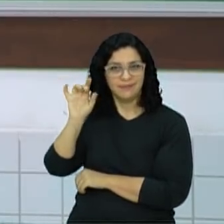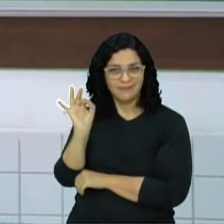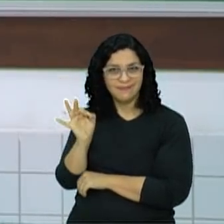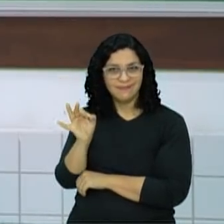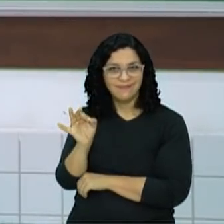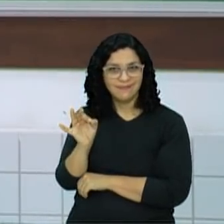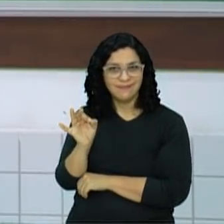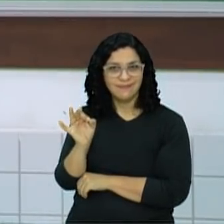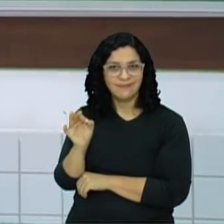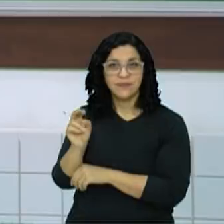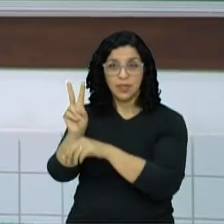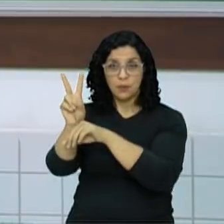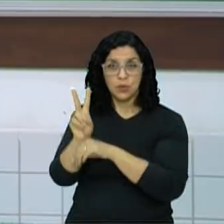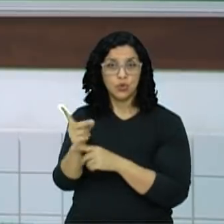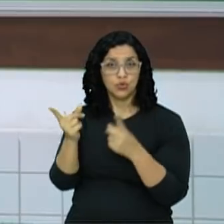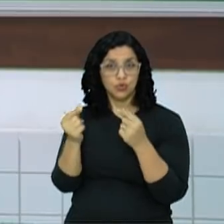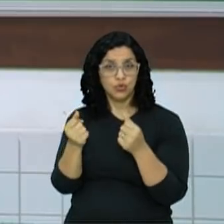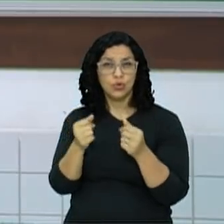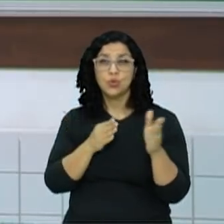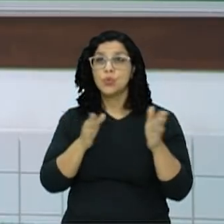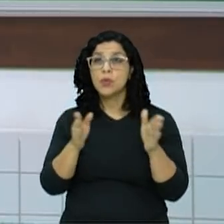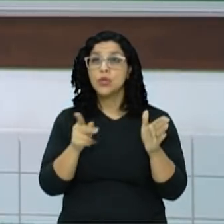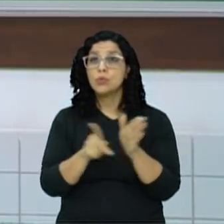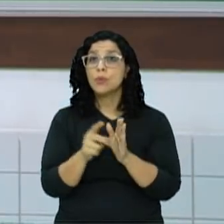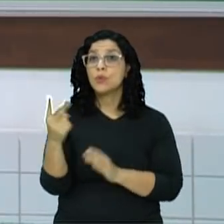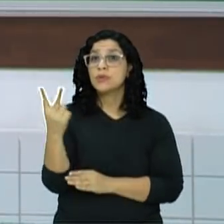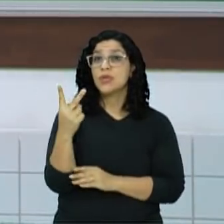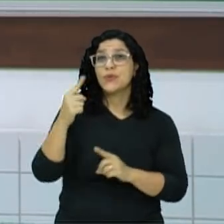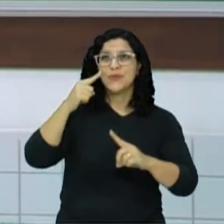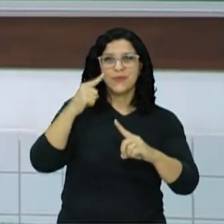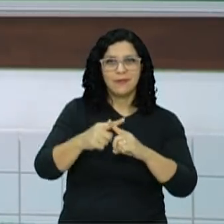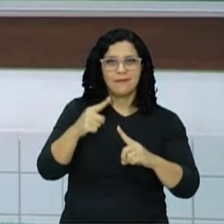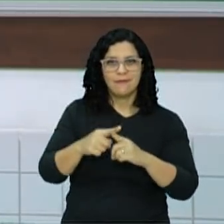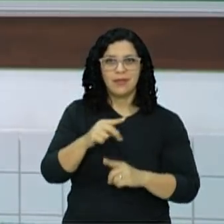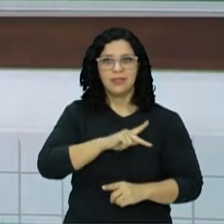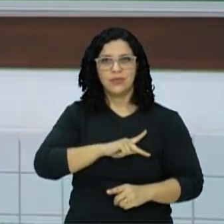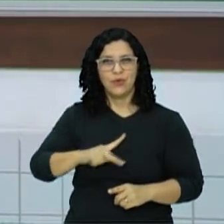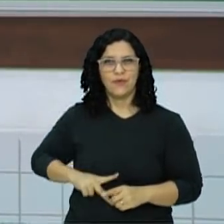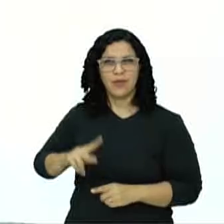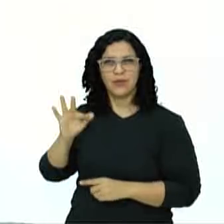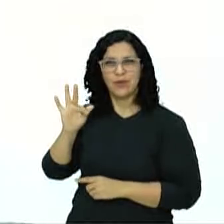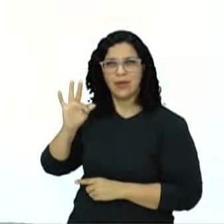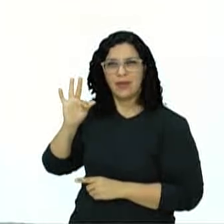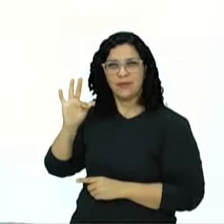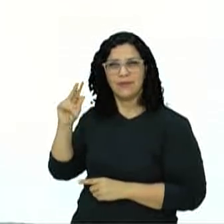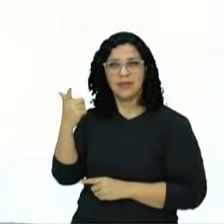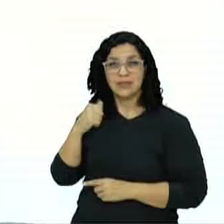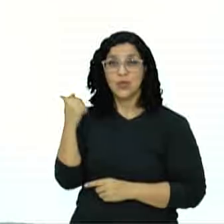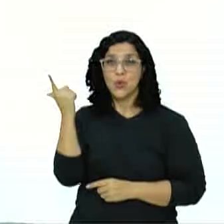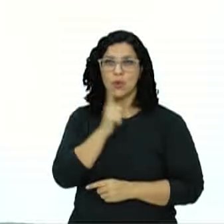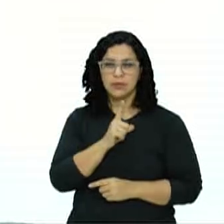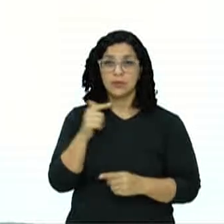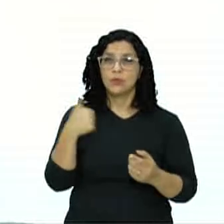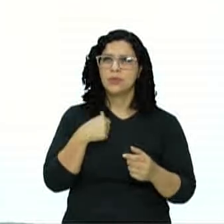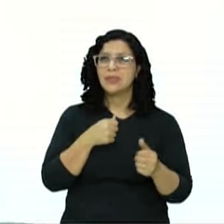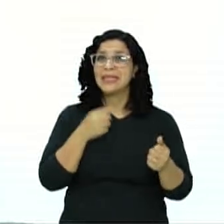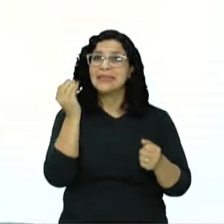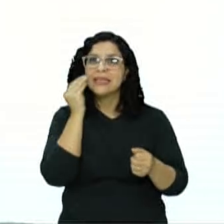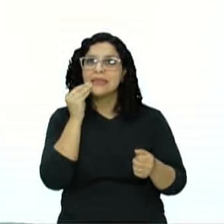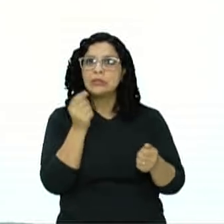Internacional, FMI, durante principalmente o segundo governo FHC, sempre nessa ideia de contornar essas